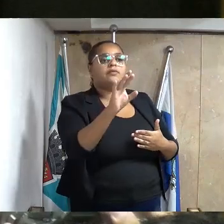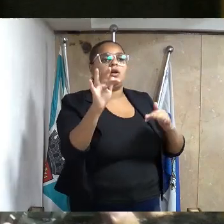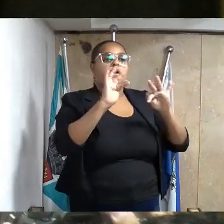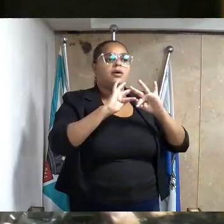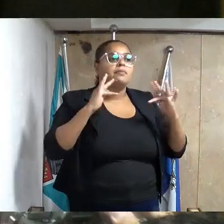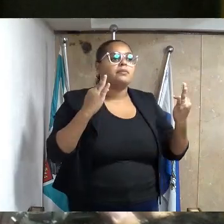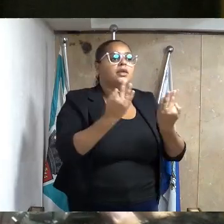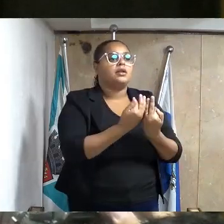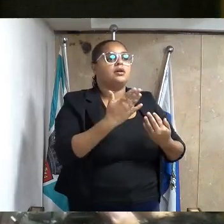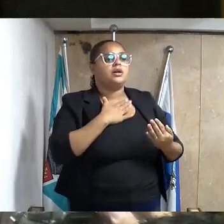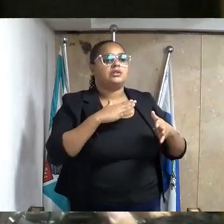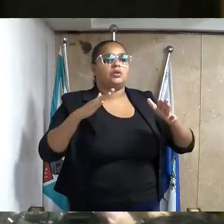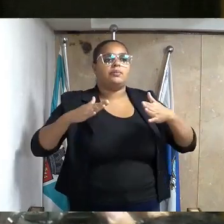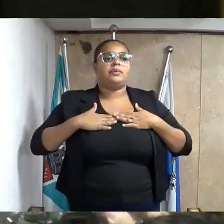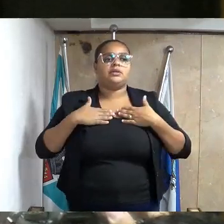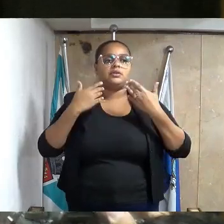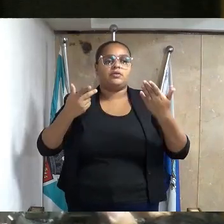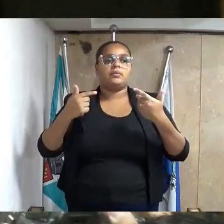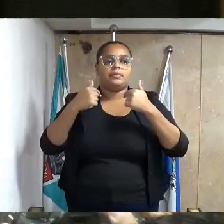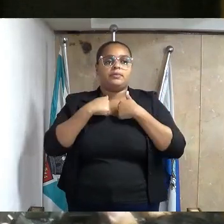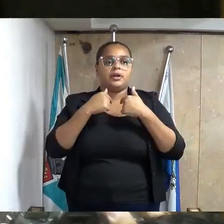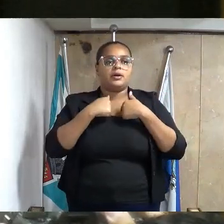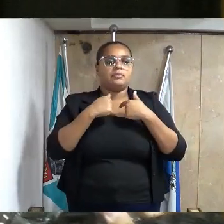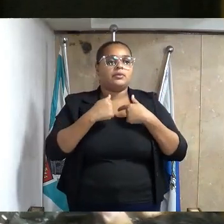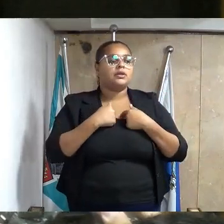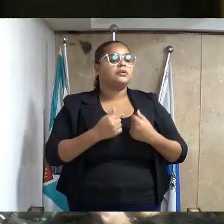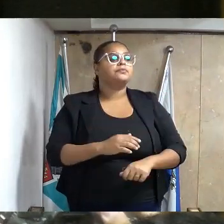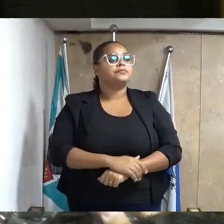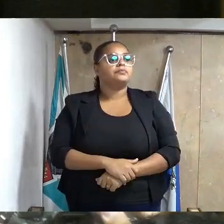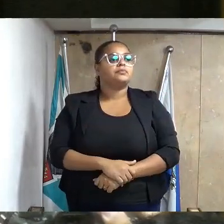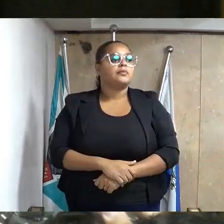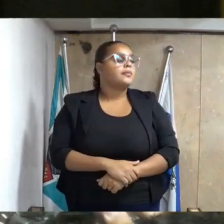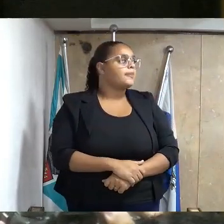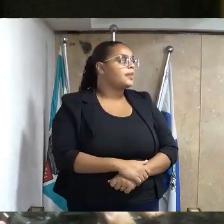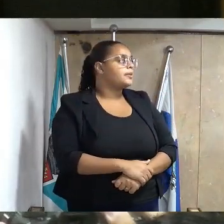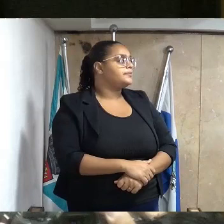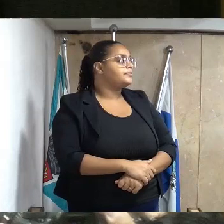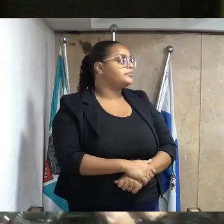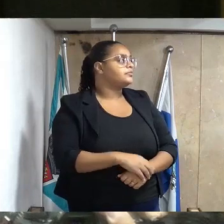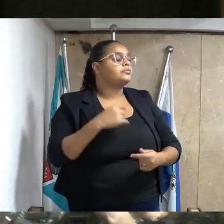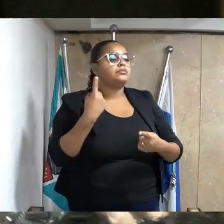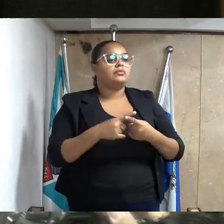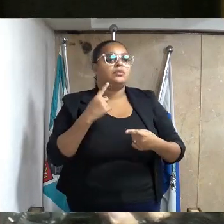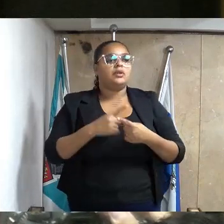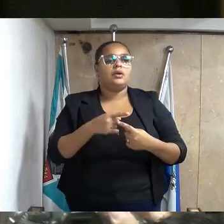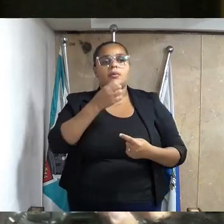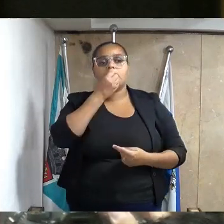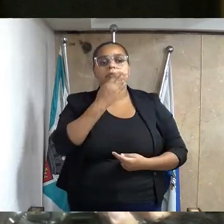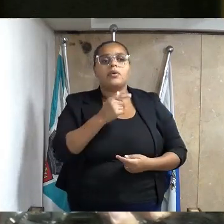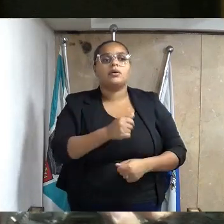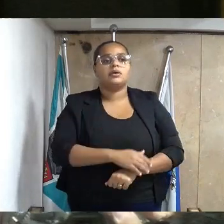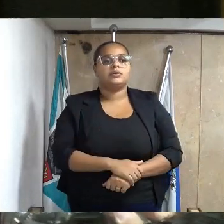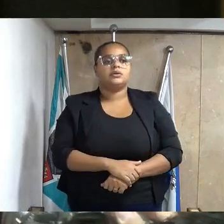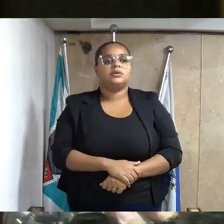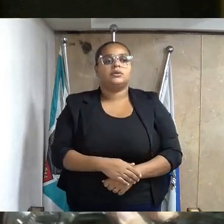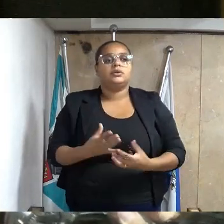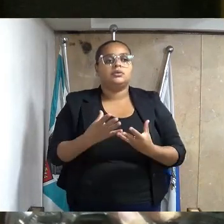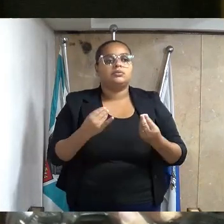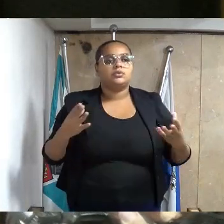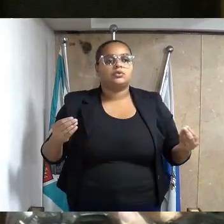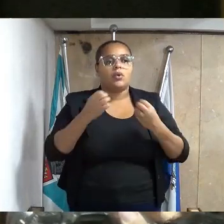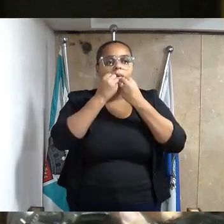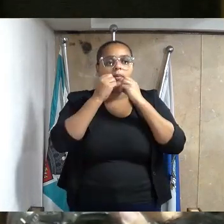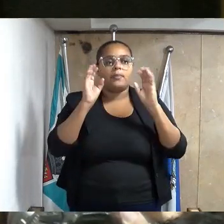mim, né, que me pegou de surpresa. Foi uma pegadinha, mas de muito bom